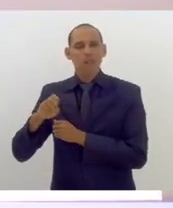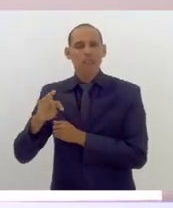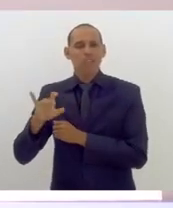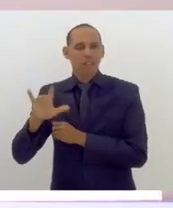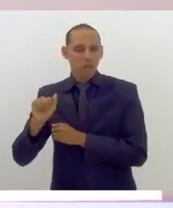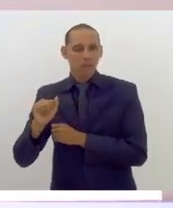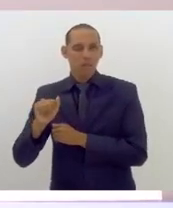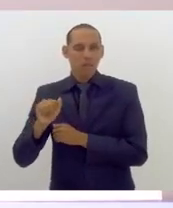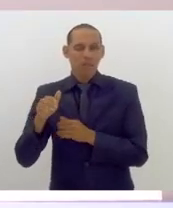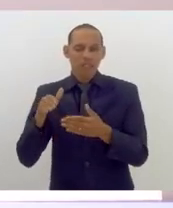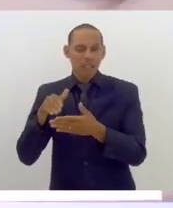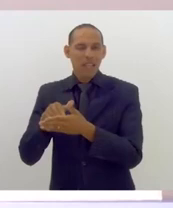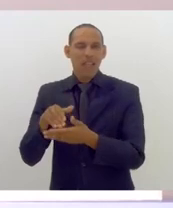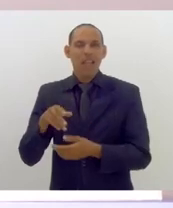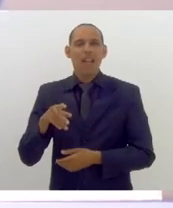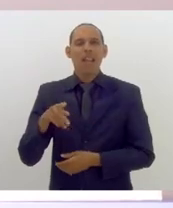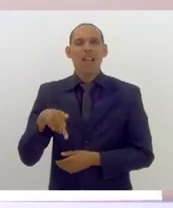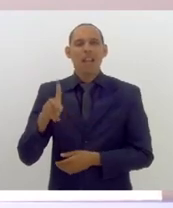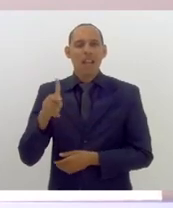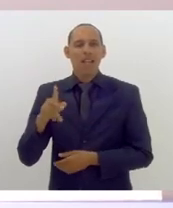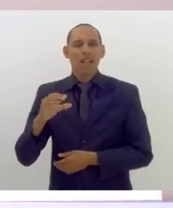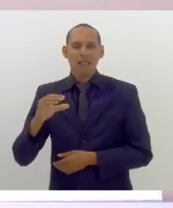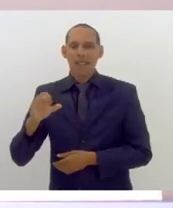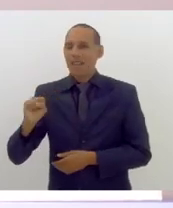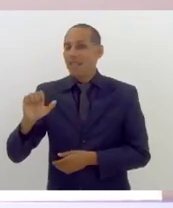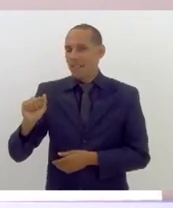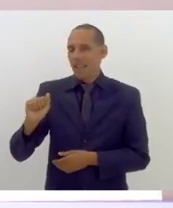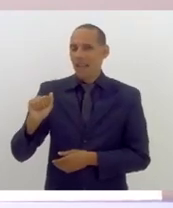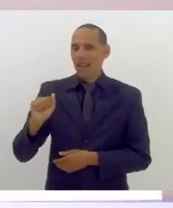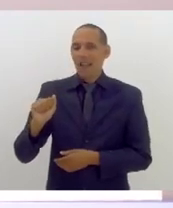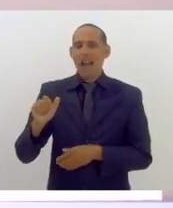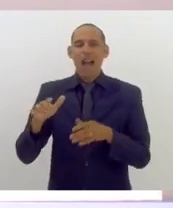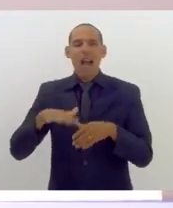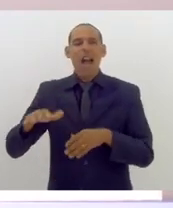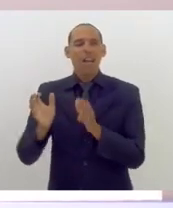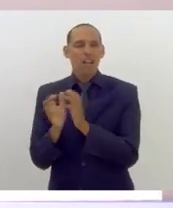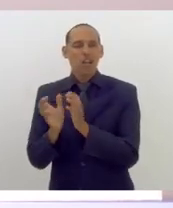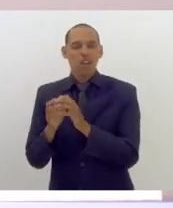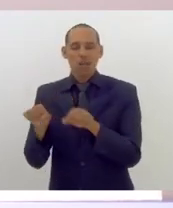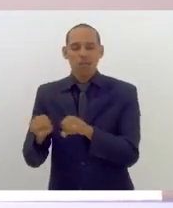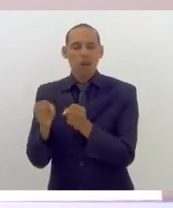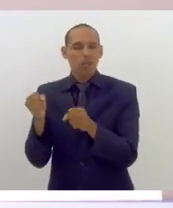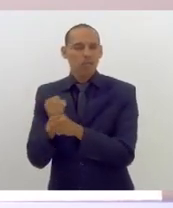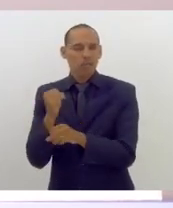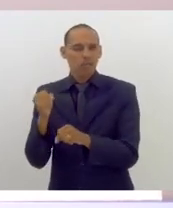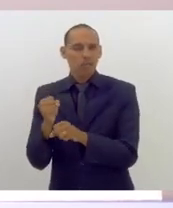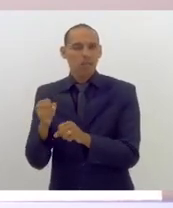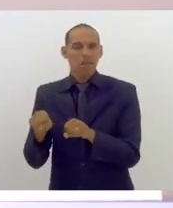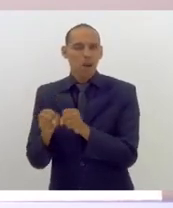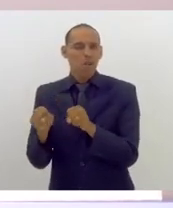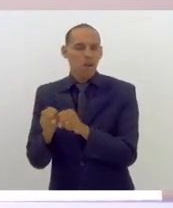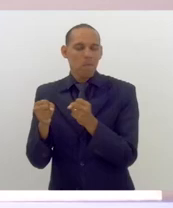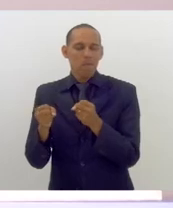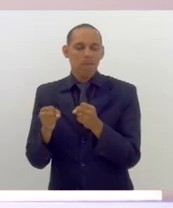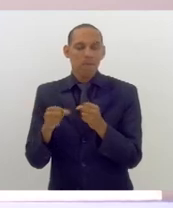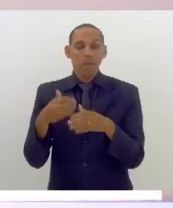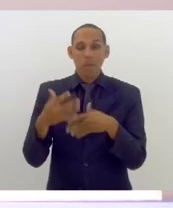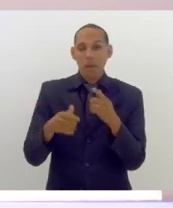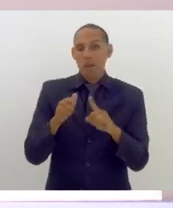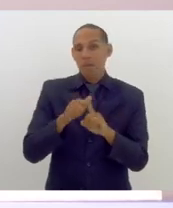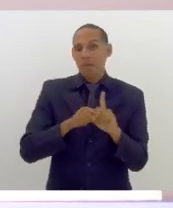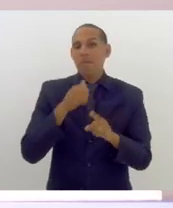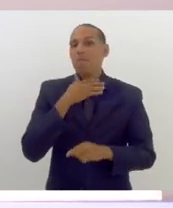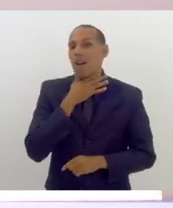caçar conseguiu destruir ali na área de Santa Cruz quando chegou em março o Inea